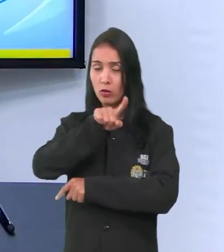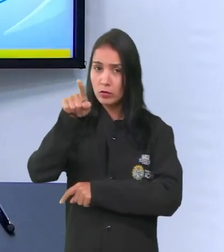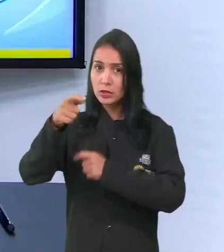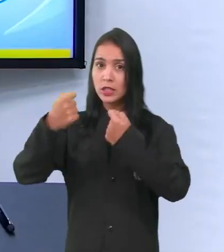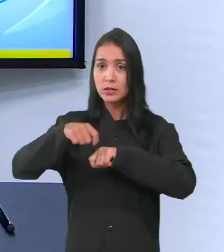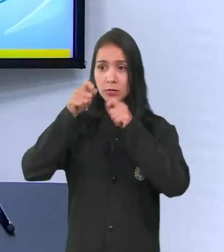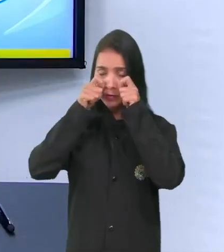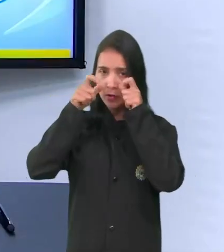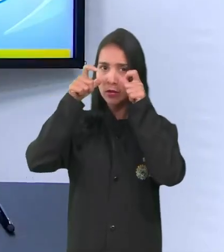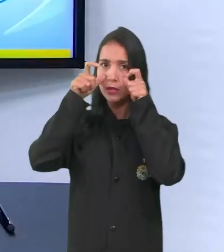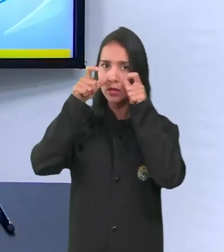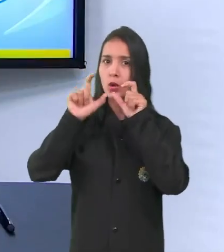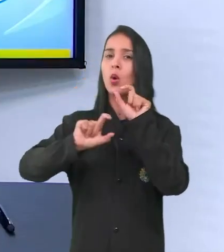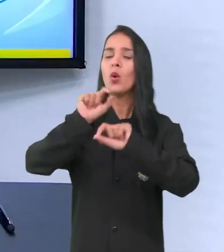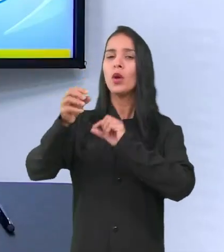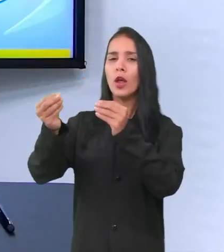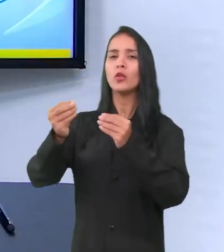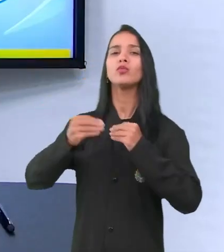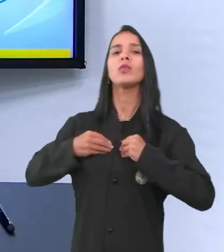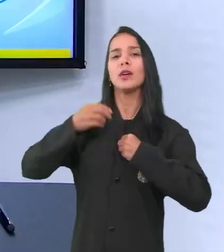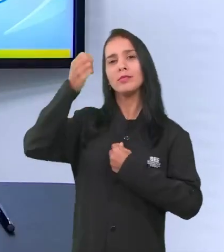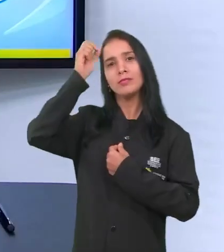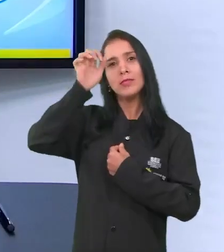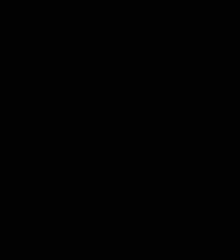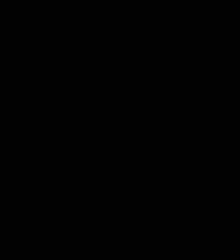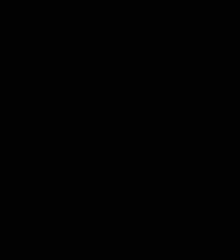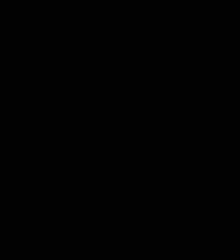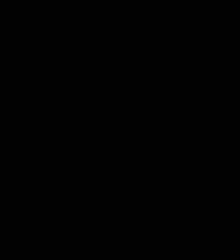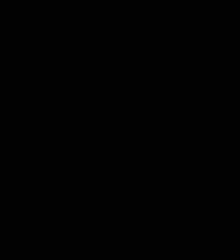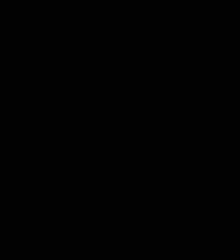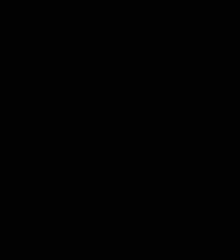reflexão para a gente aí no vídeo que nós vamos ver.